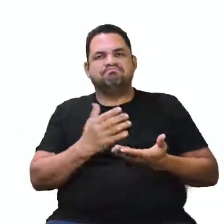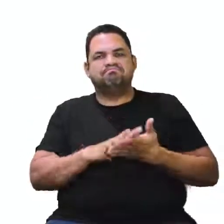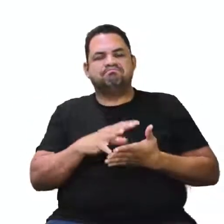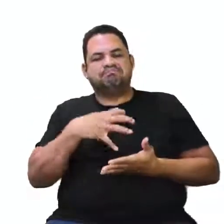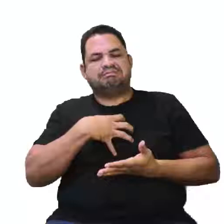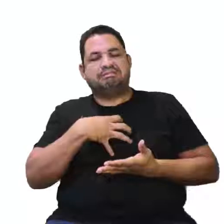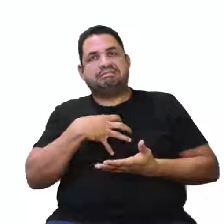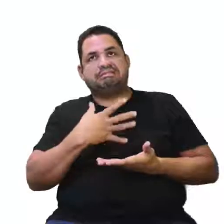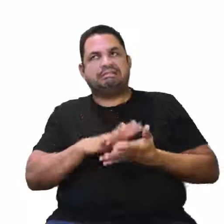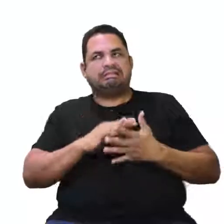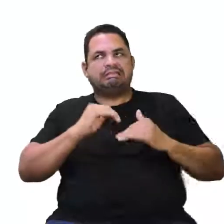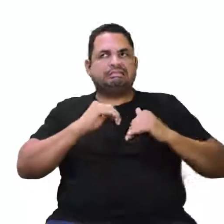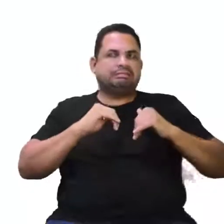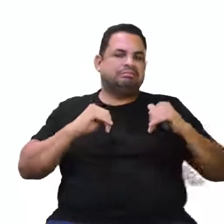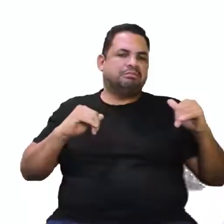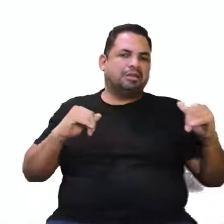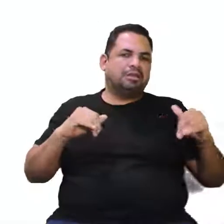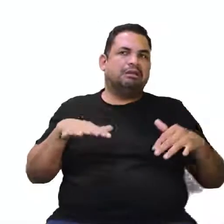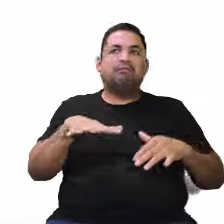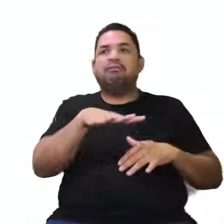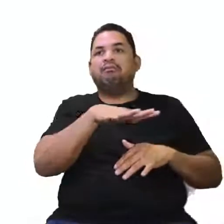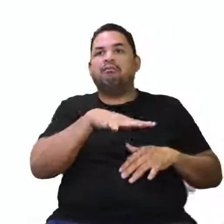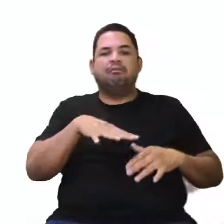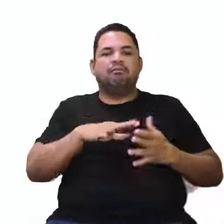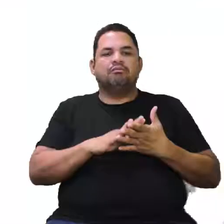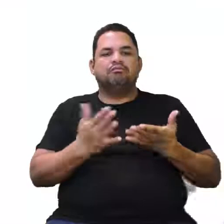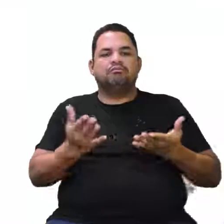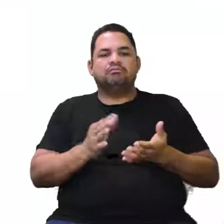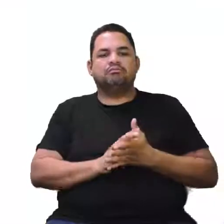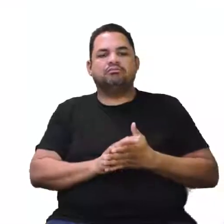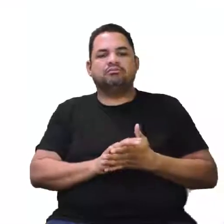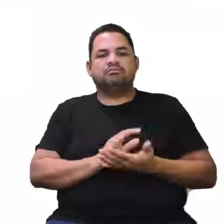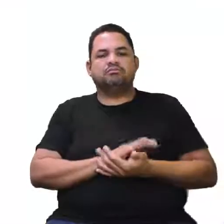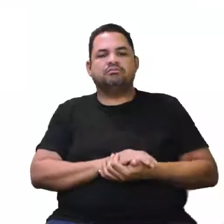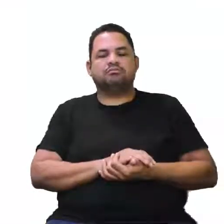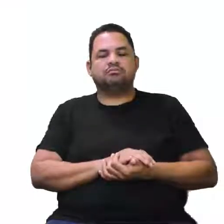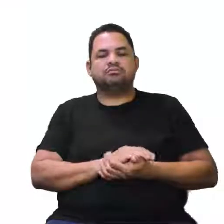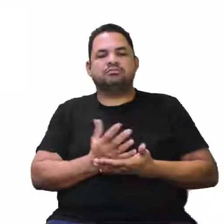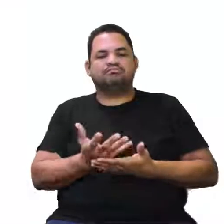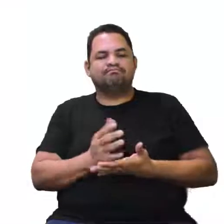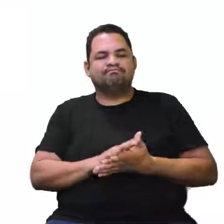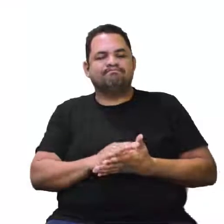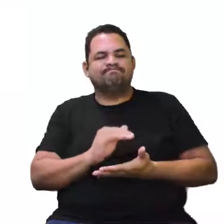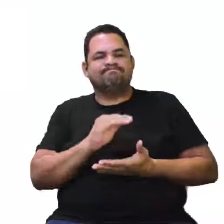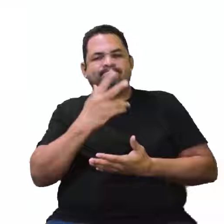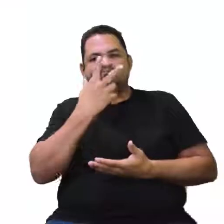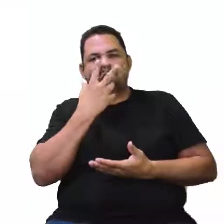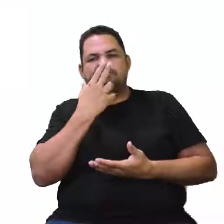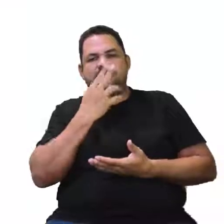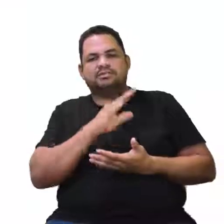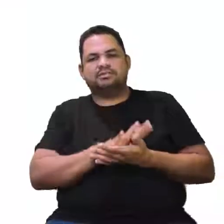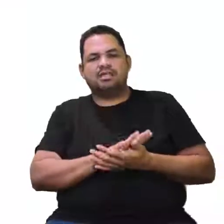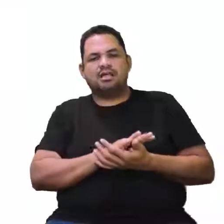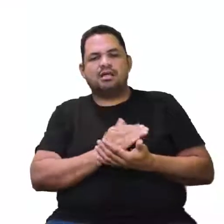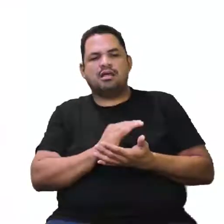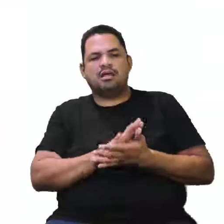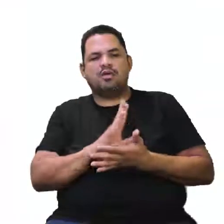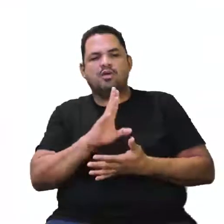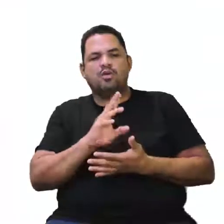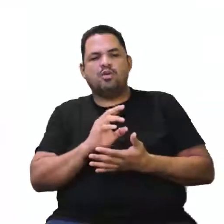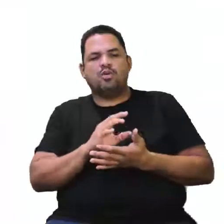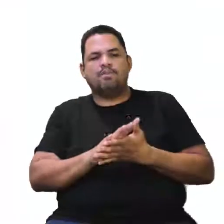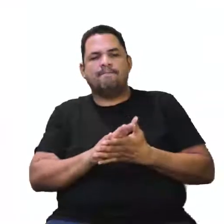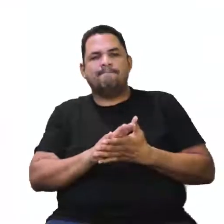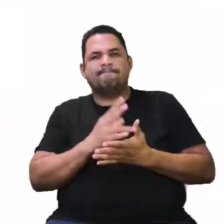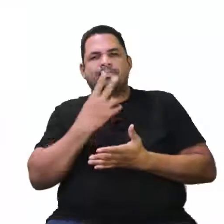aí deslocado no tempo e no espaço. E tem aí internamente um luto aí pelo corpo infantil.